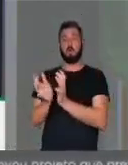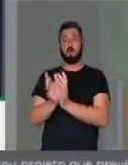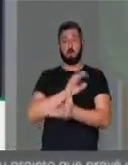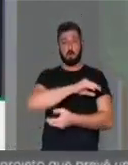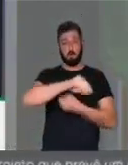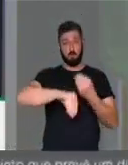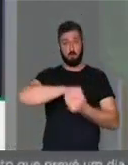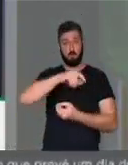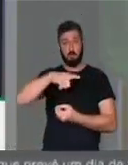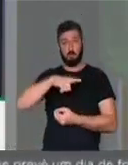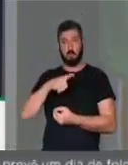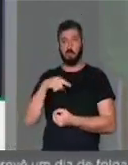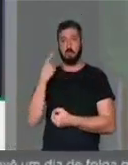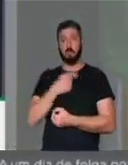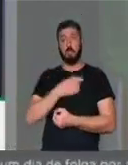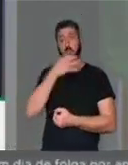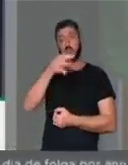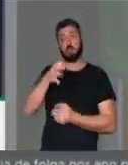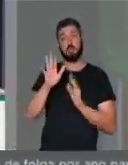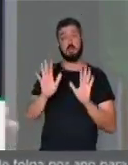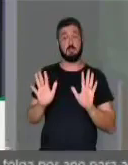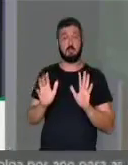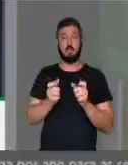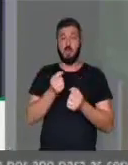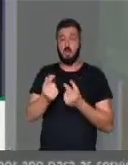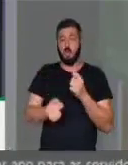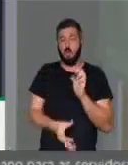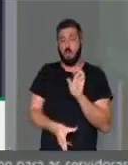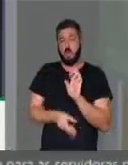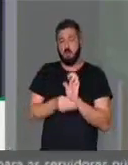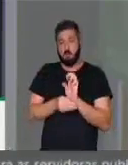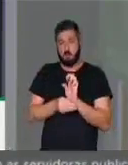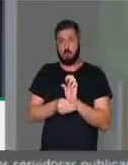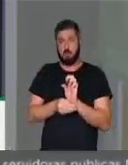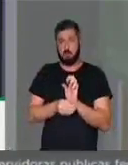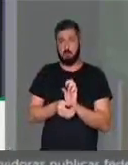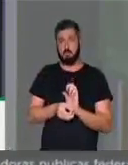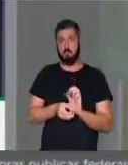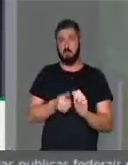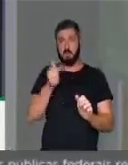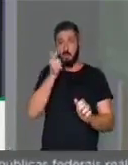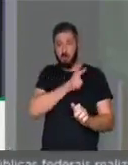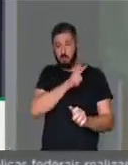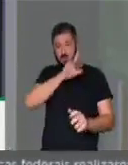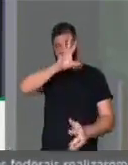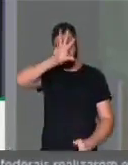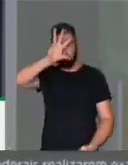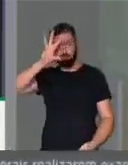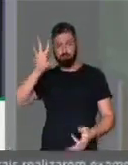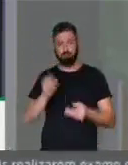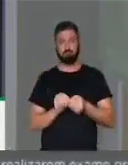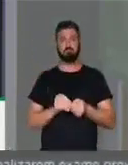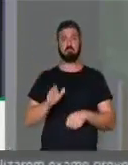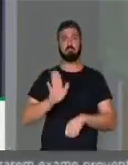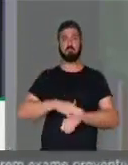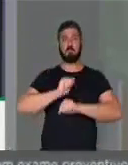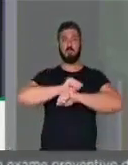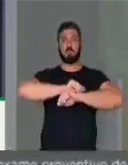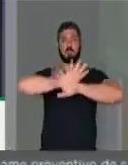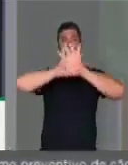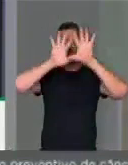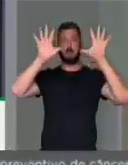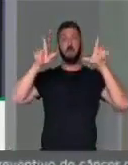na questão, vimos sugerir algumas emendas de forma a tornar sua compreensão mais